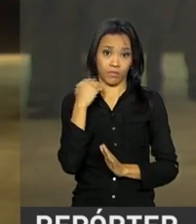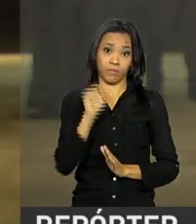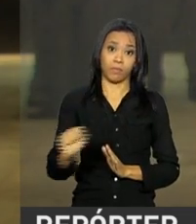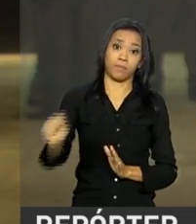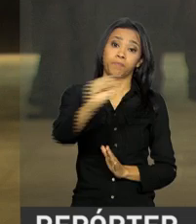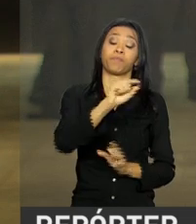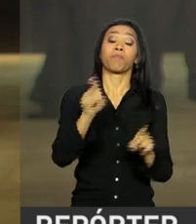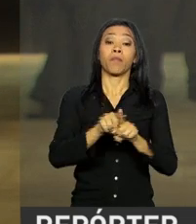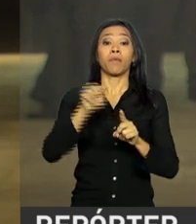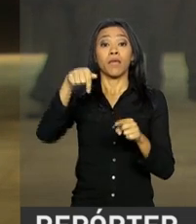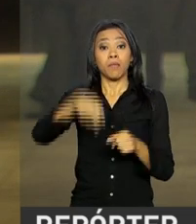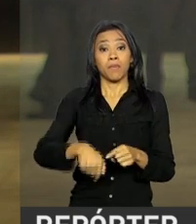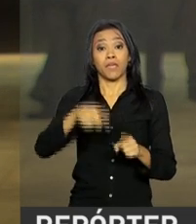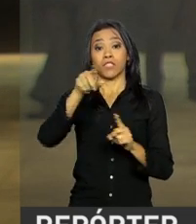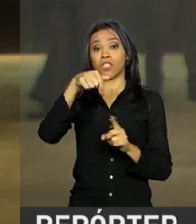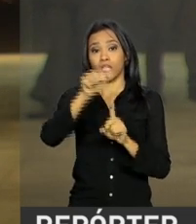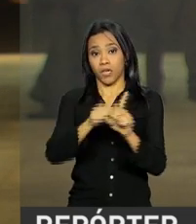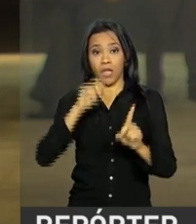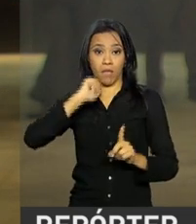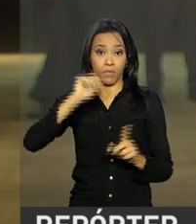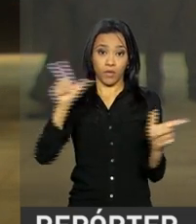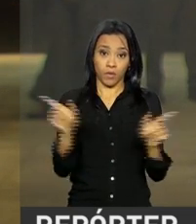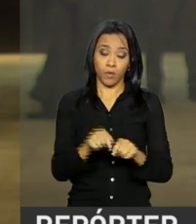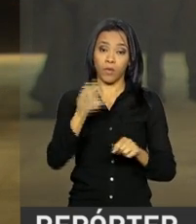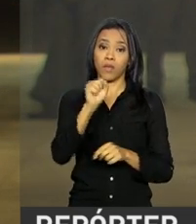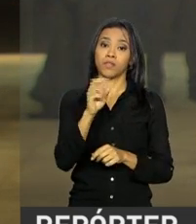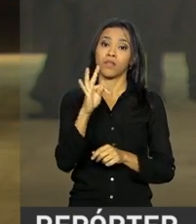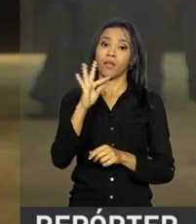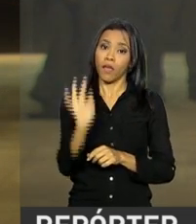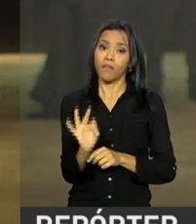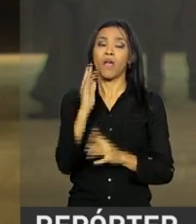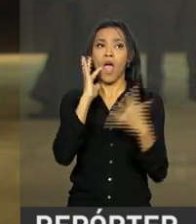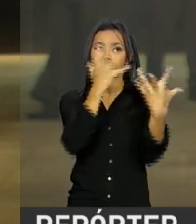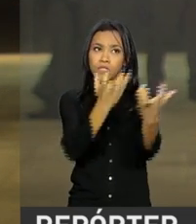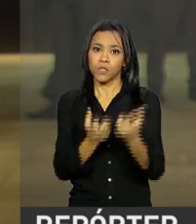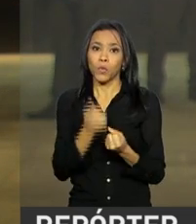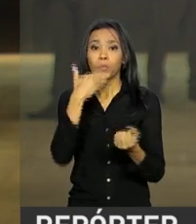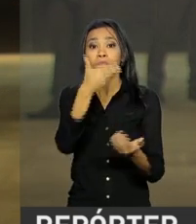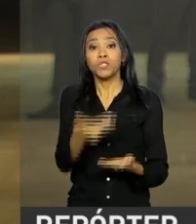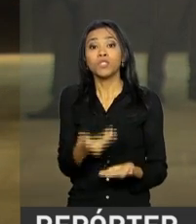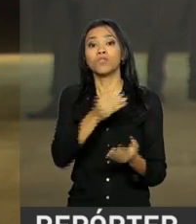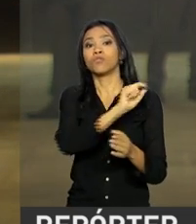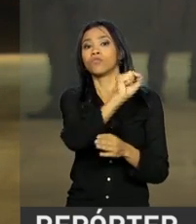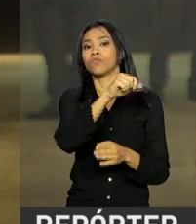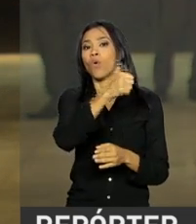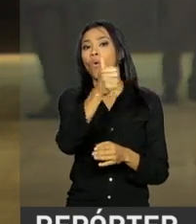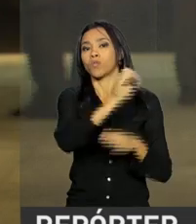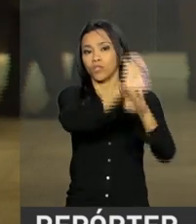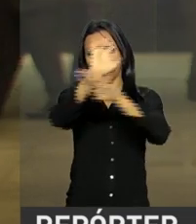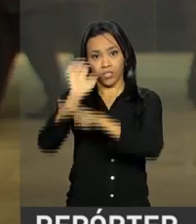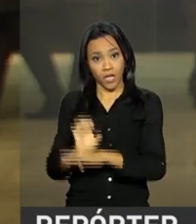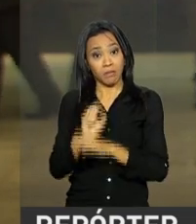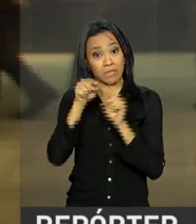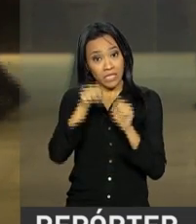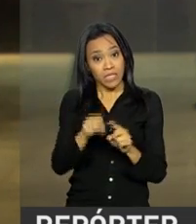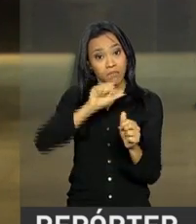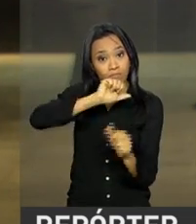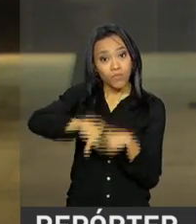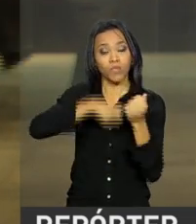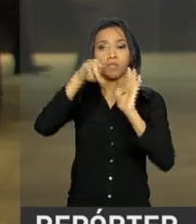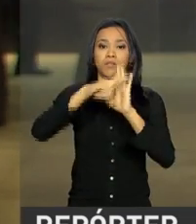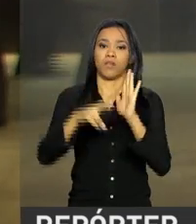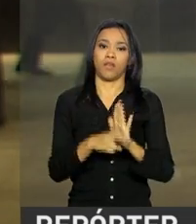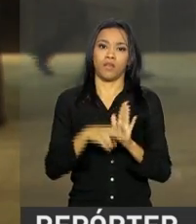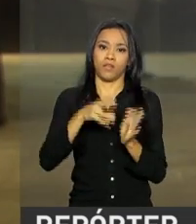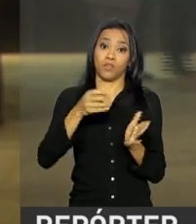o Supremo Tribunal Federal acatou o pedido de 11 estados para que este cálculo fosse modificado para juros simples